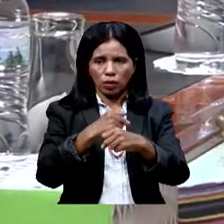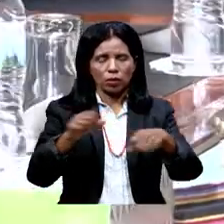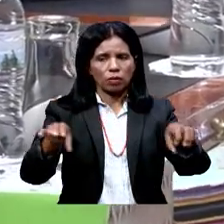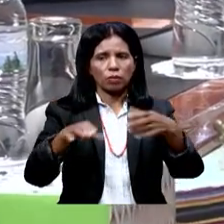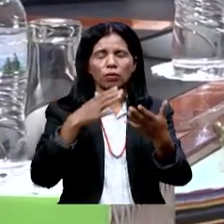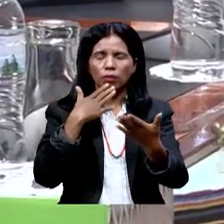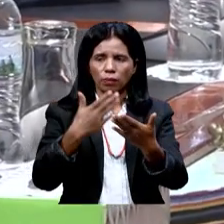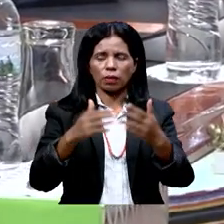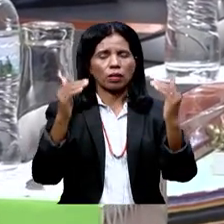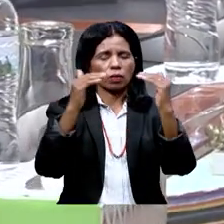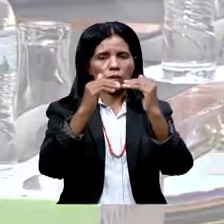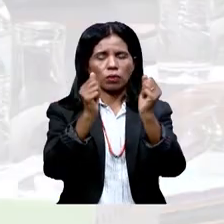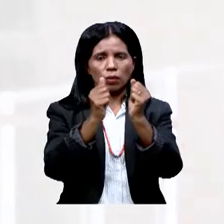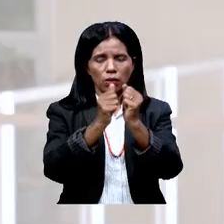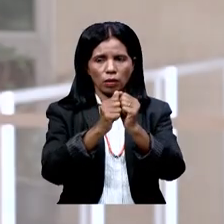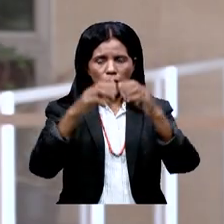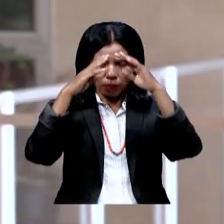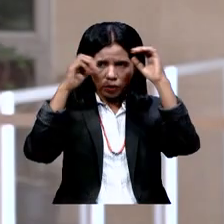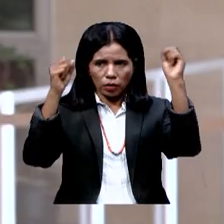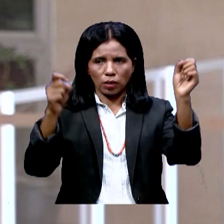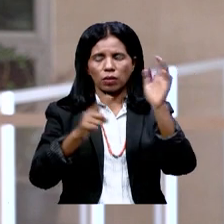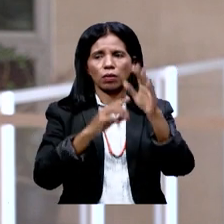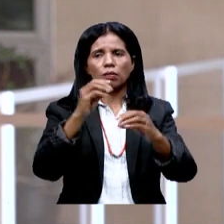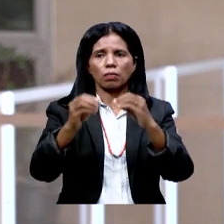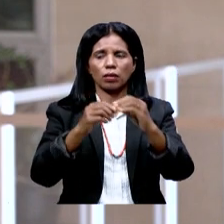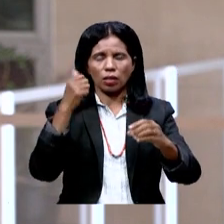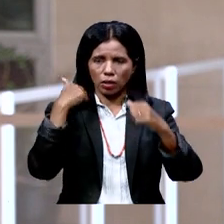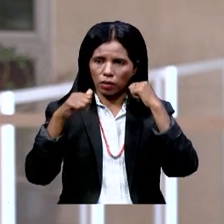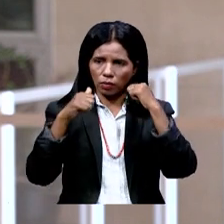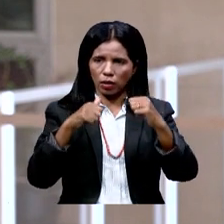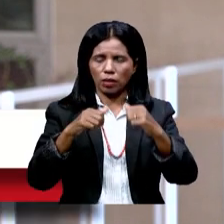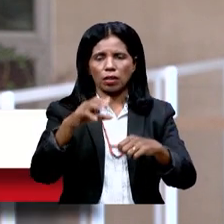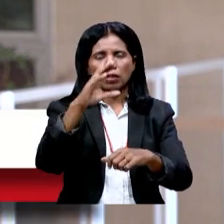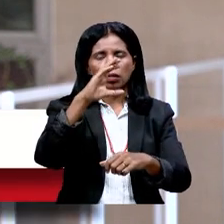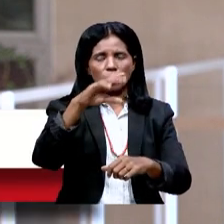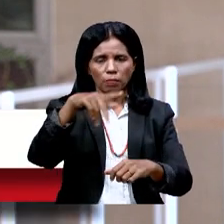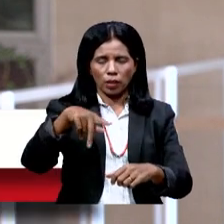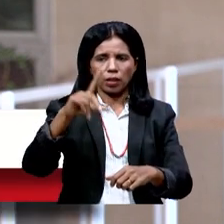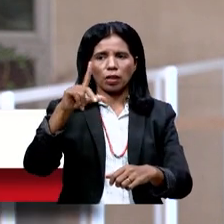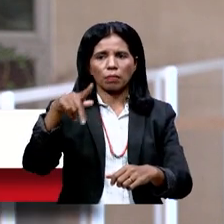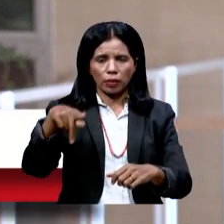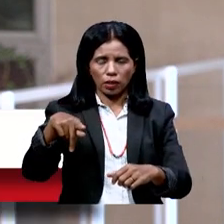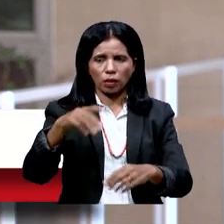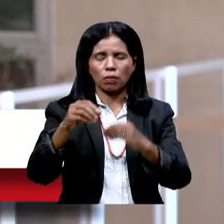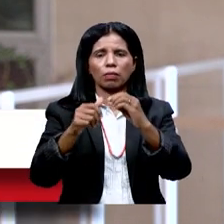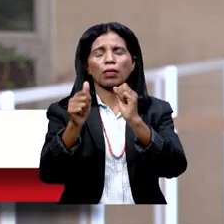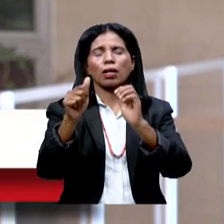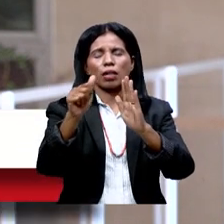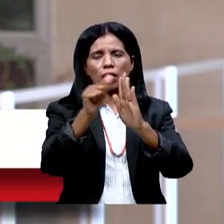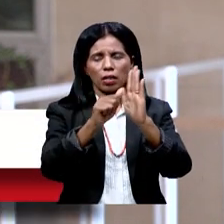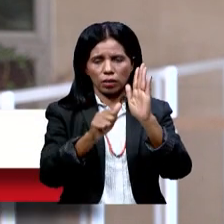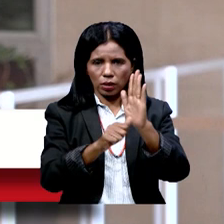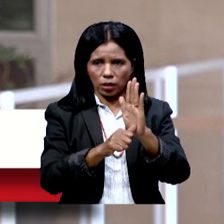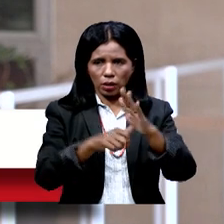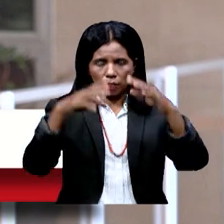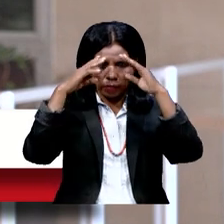seu presidente para atualizar o seu presidente com as atividades CPLP, com a agenda na presidência